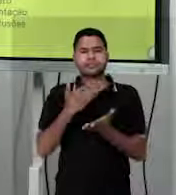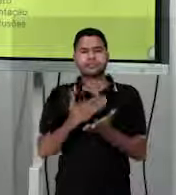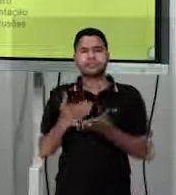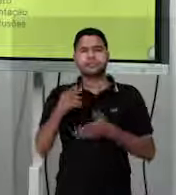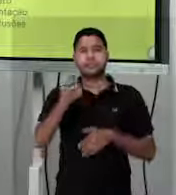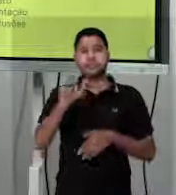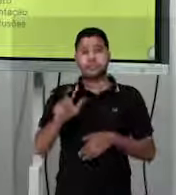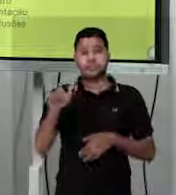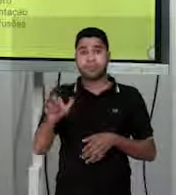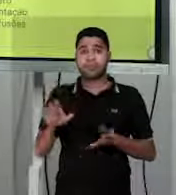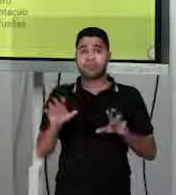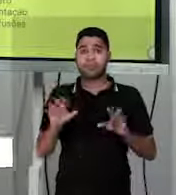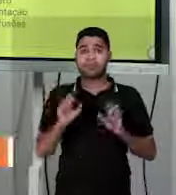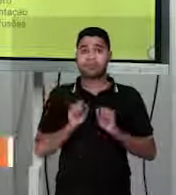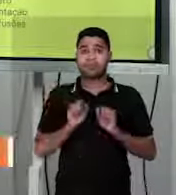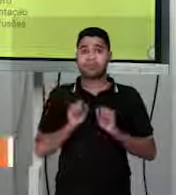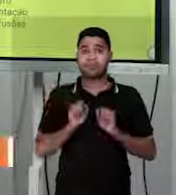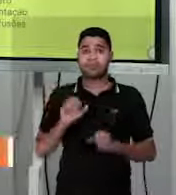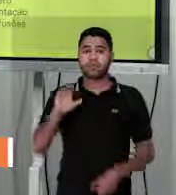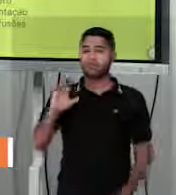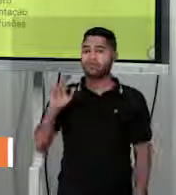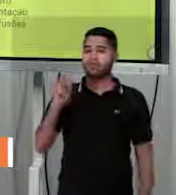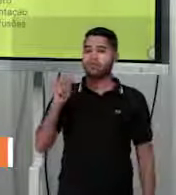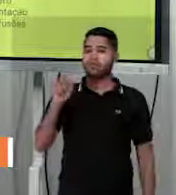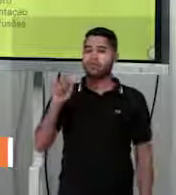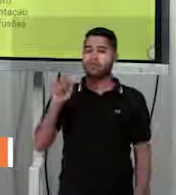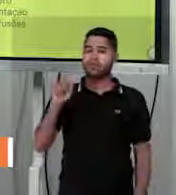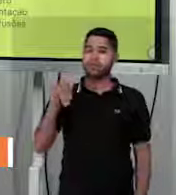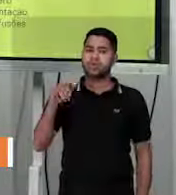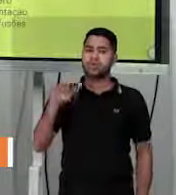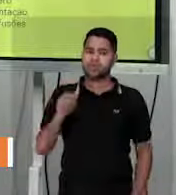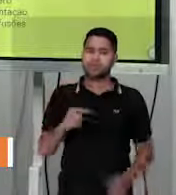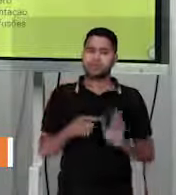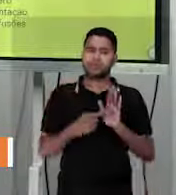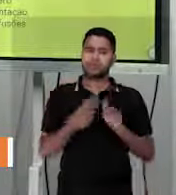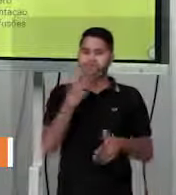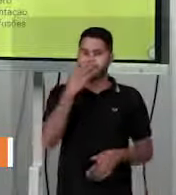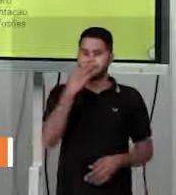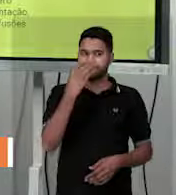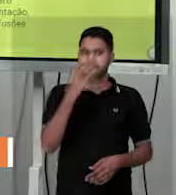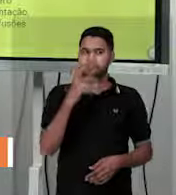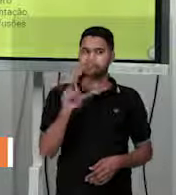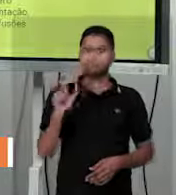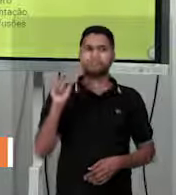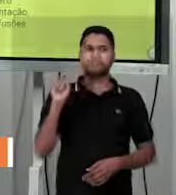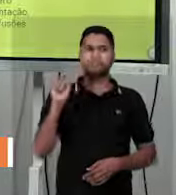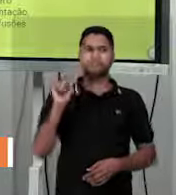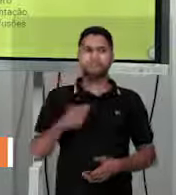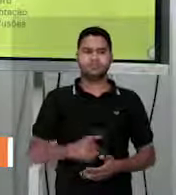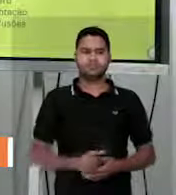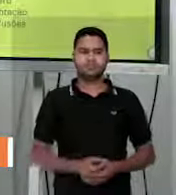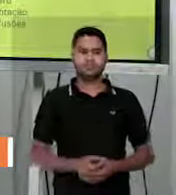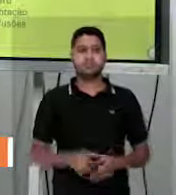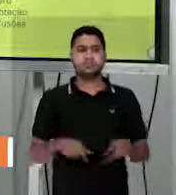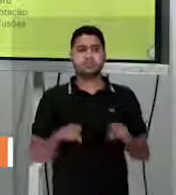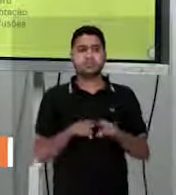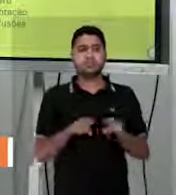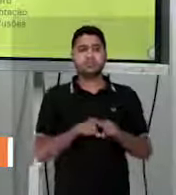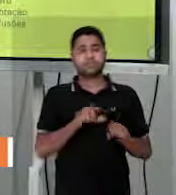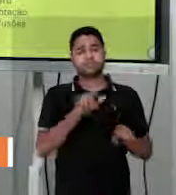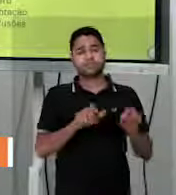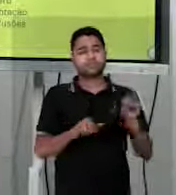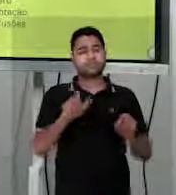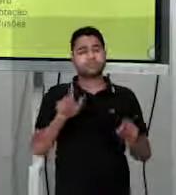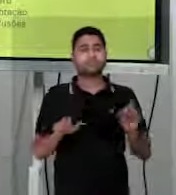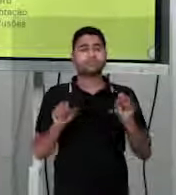é infectada, o chagoma, que eu vou mostrar uma foto já para vocês do que é esse chagoma. E depois a pessoa pode ter